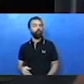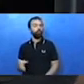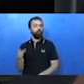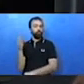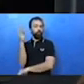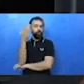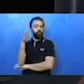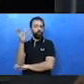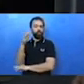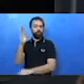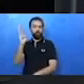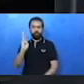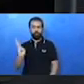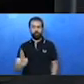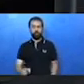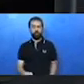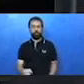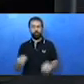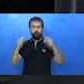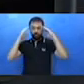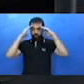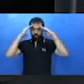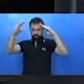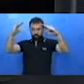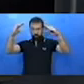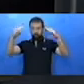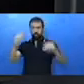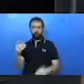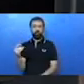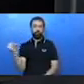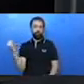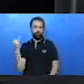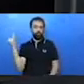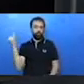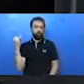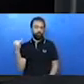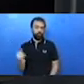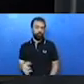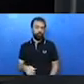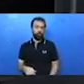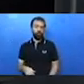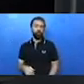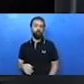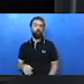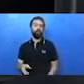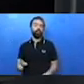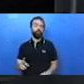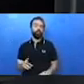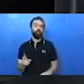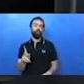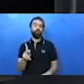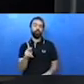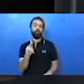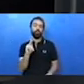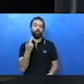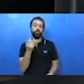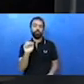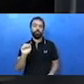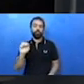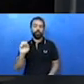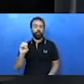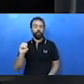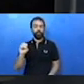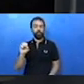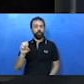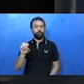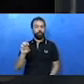nós devemos respeito. Agora, o que significa hasteamento da bandeira? É